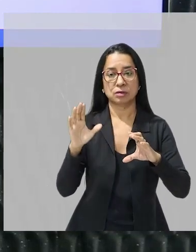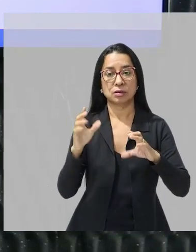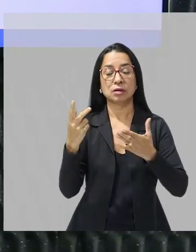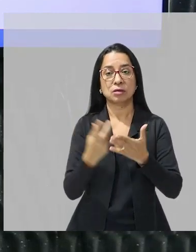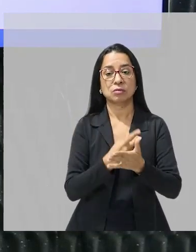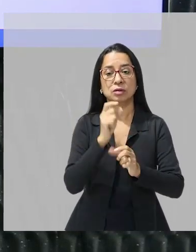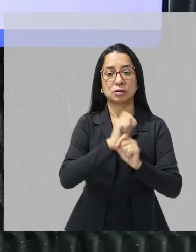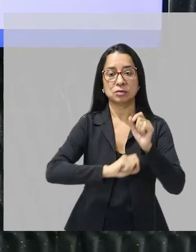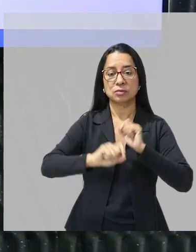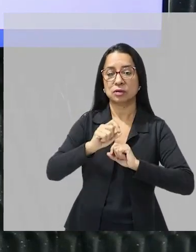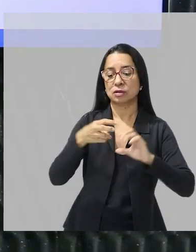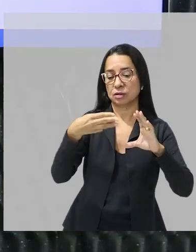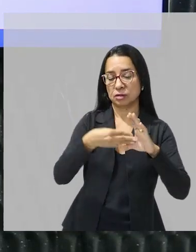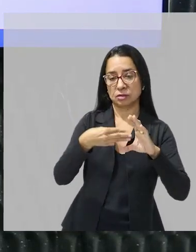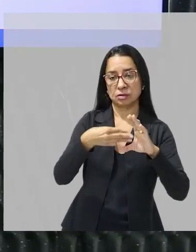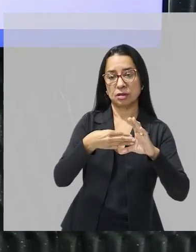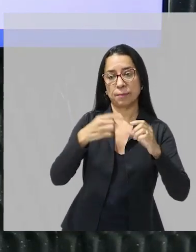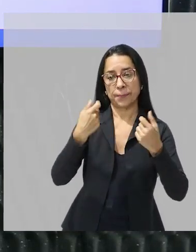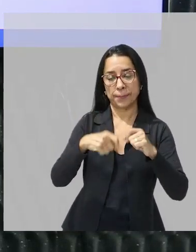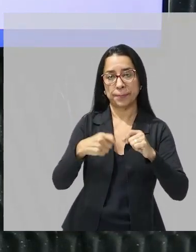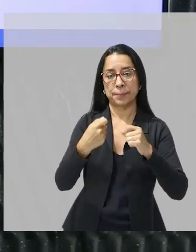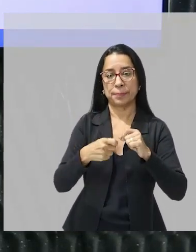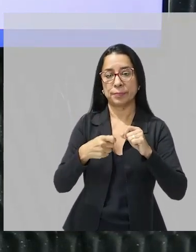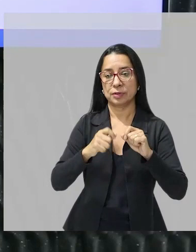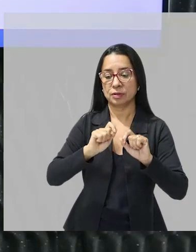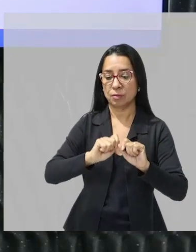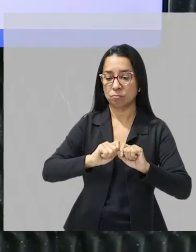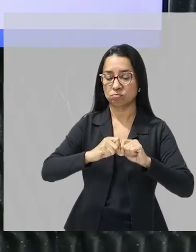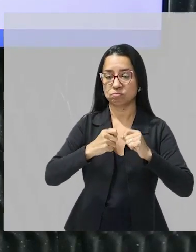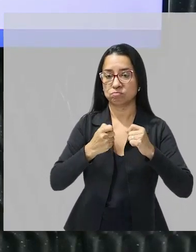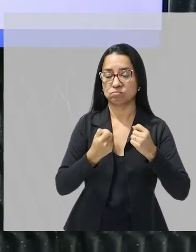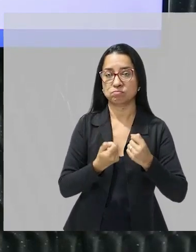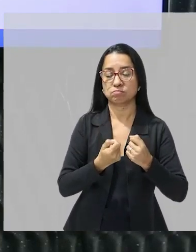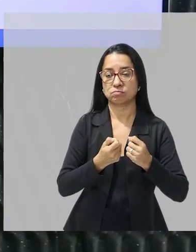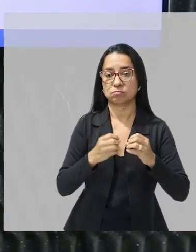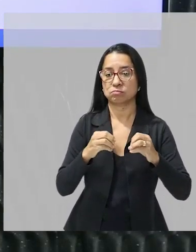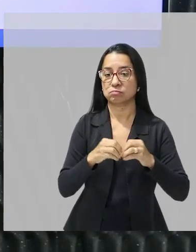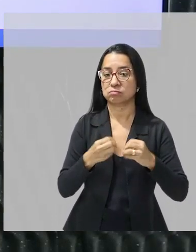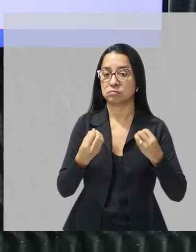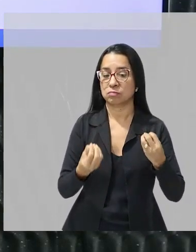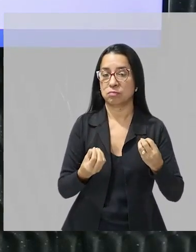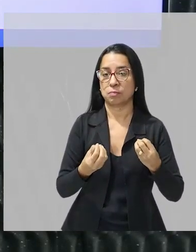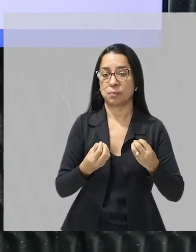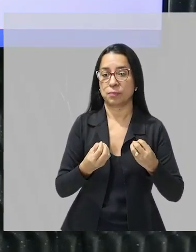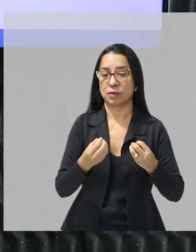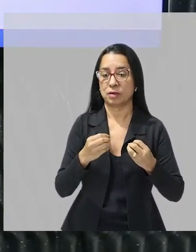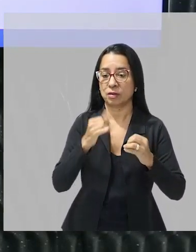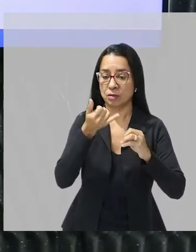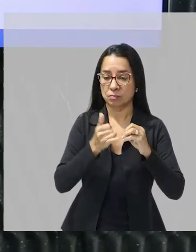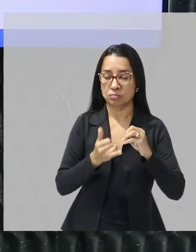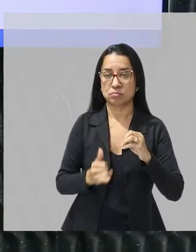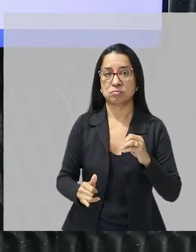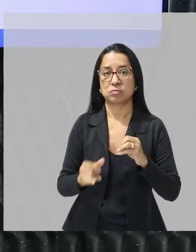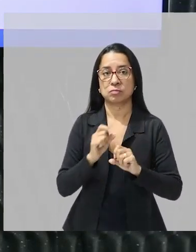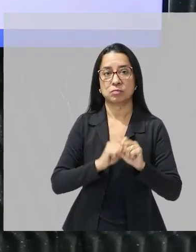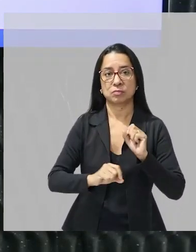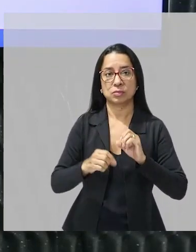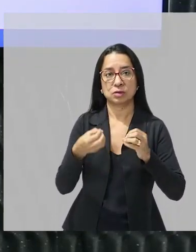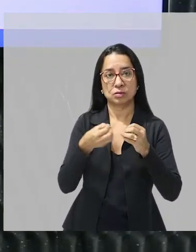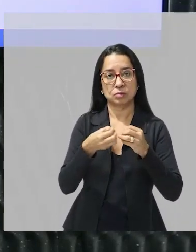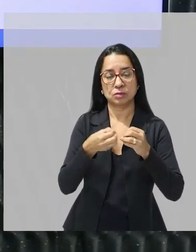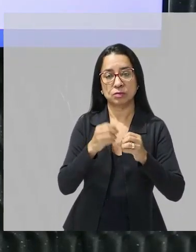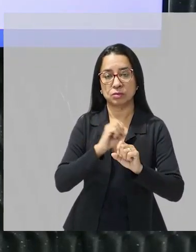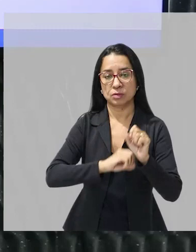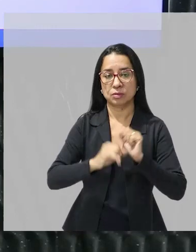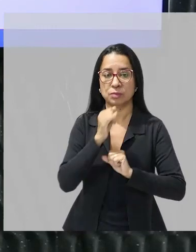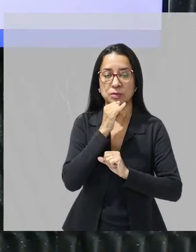A célula, ela precisa quebrar uma molécula de energia. Essa molécula de energia,